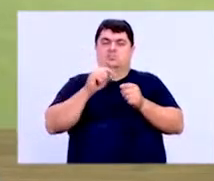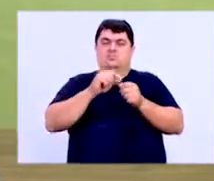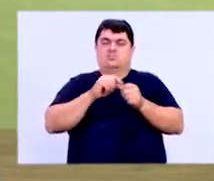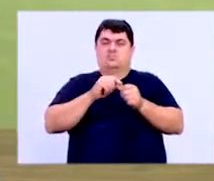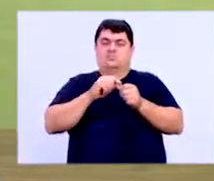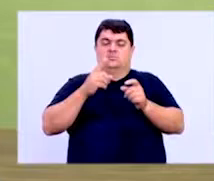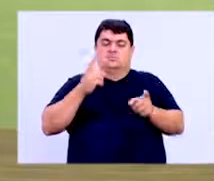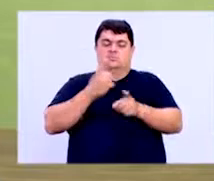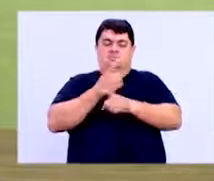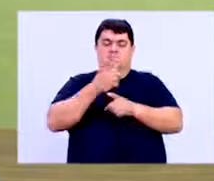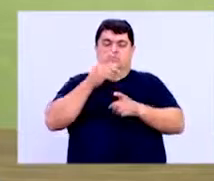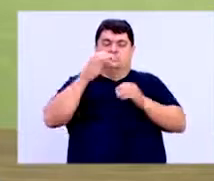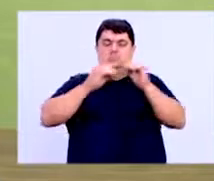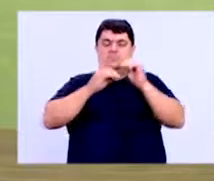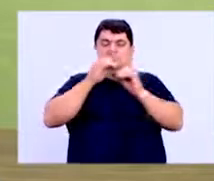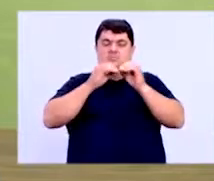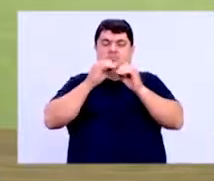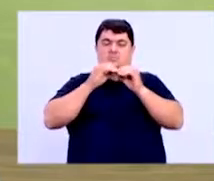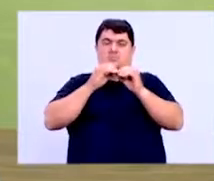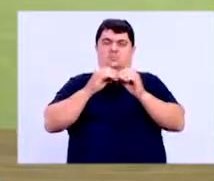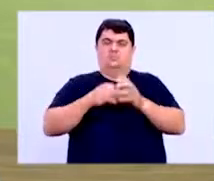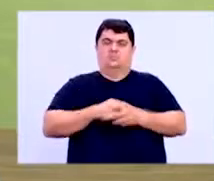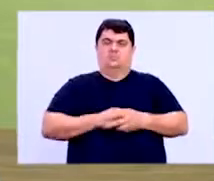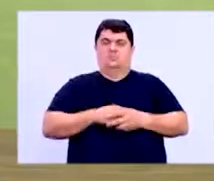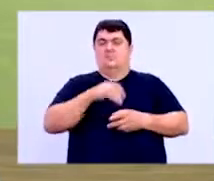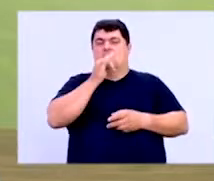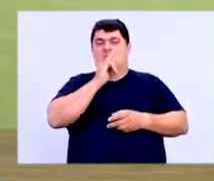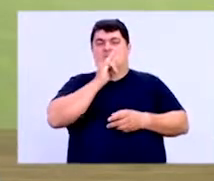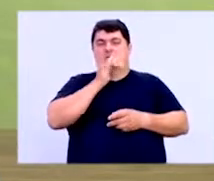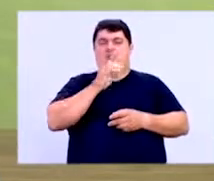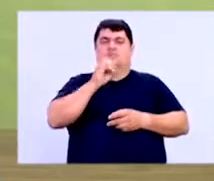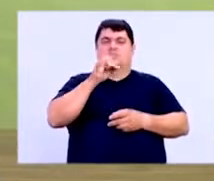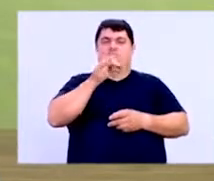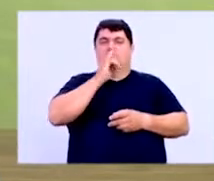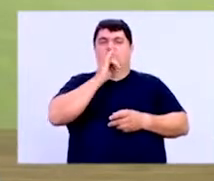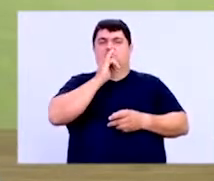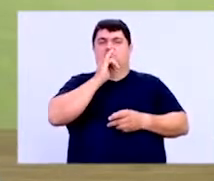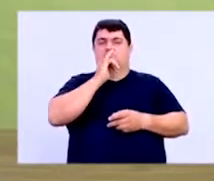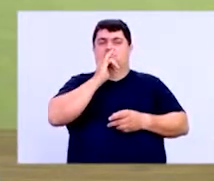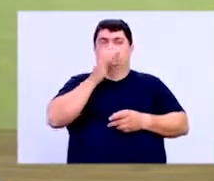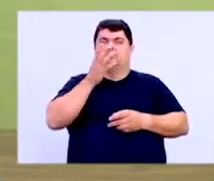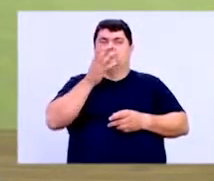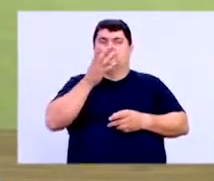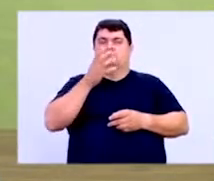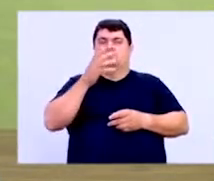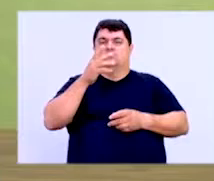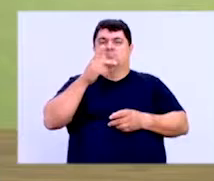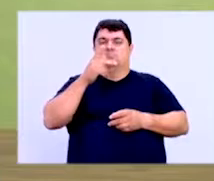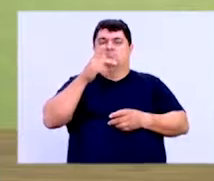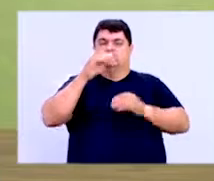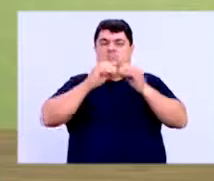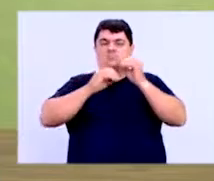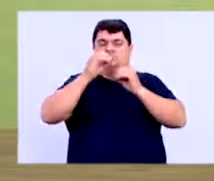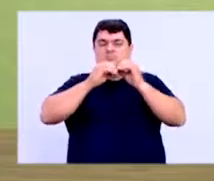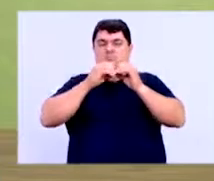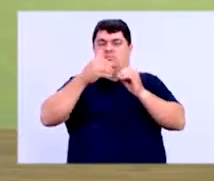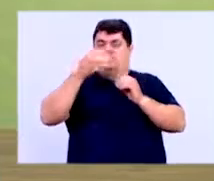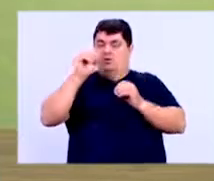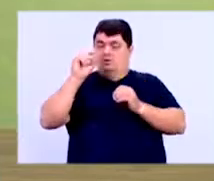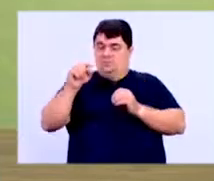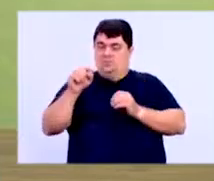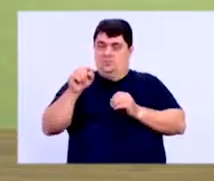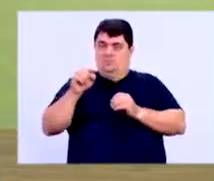você chegar ao seu ponto de equilíbrio, né? Por exemplo, se seu ponto de equilíbrio for 10.000 unidades de